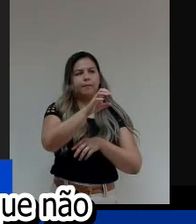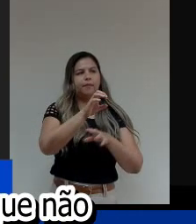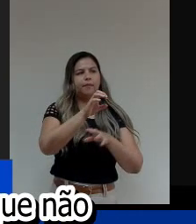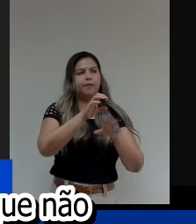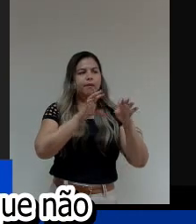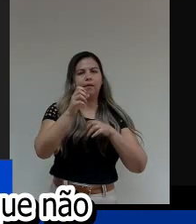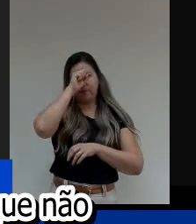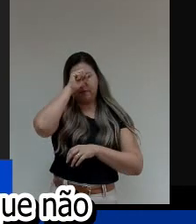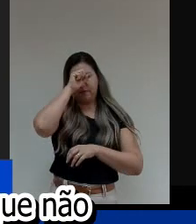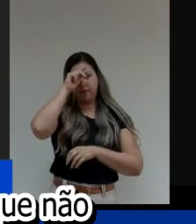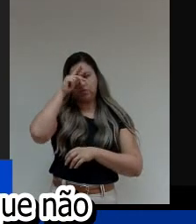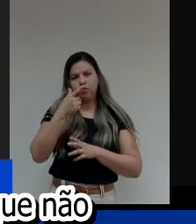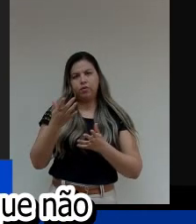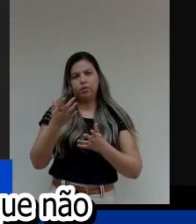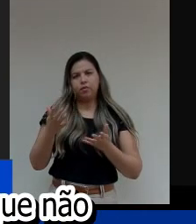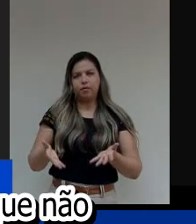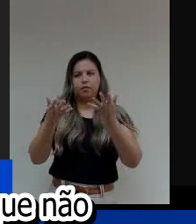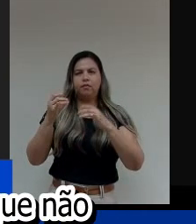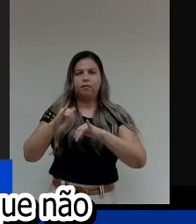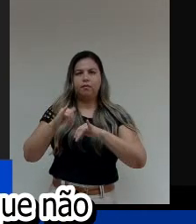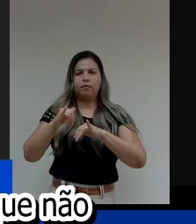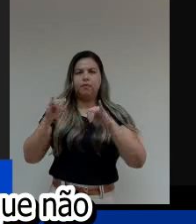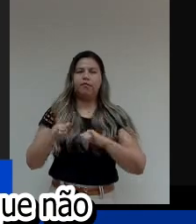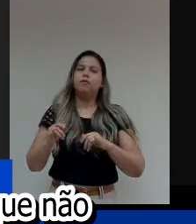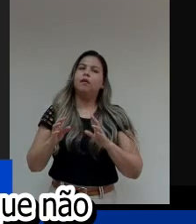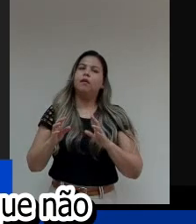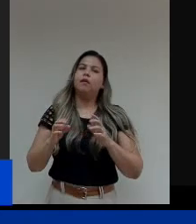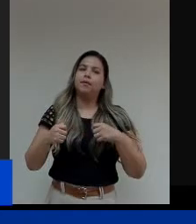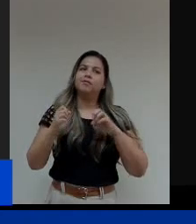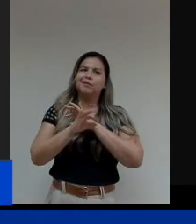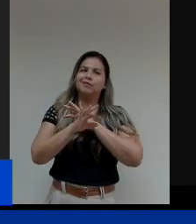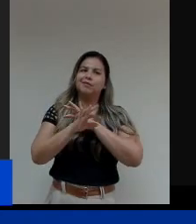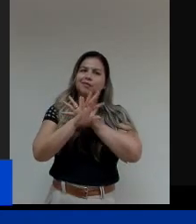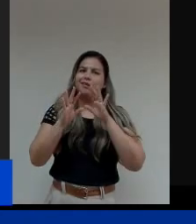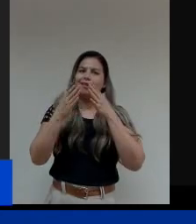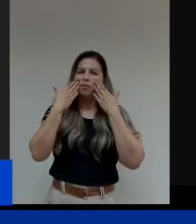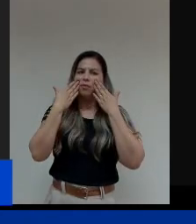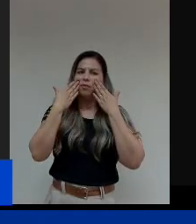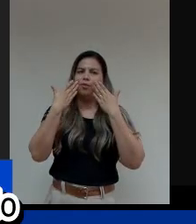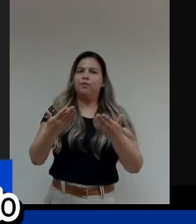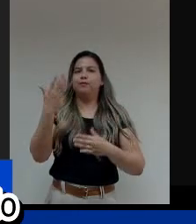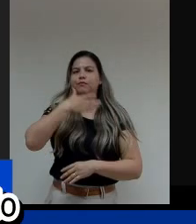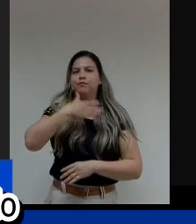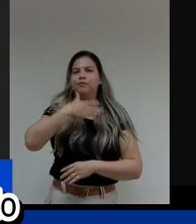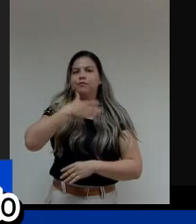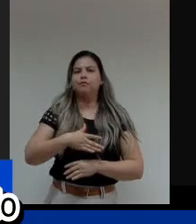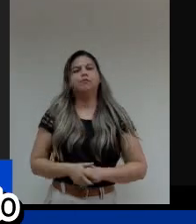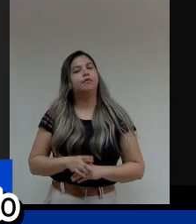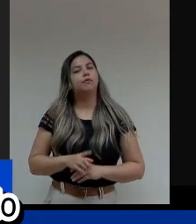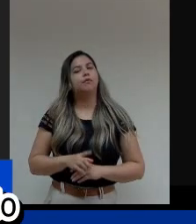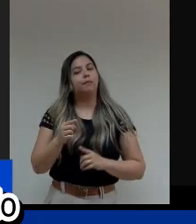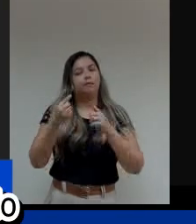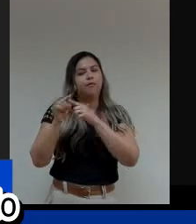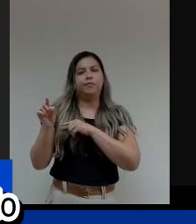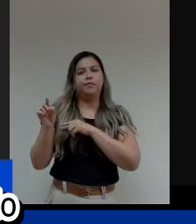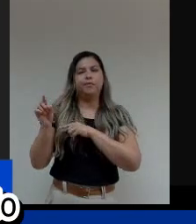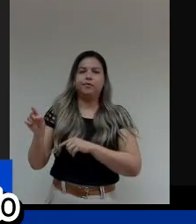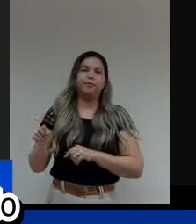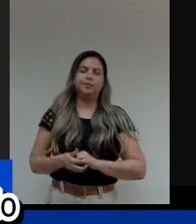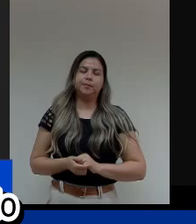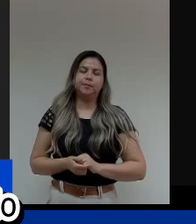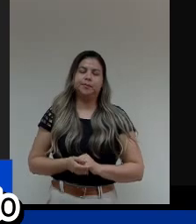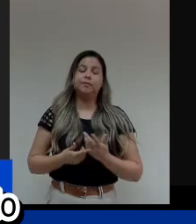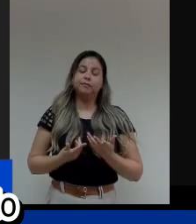que o ilícito esteja devidamente demonstrado, que não é o caso. Nesse sentido, eu trago